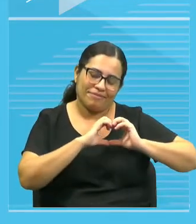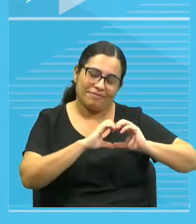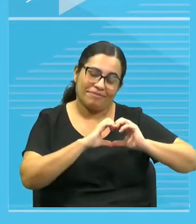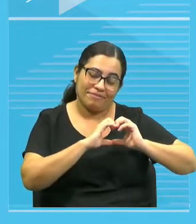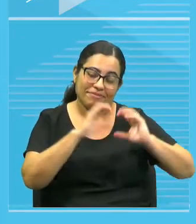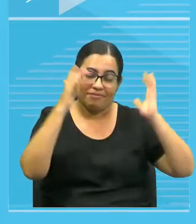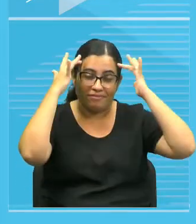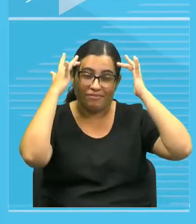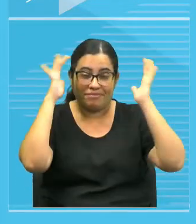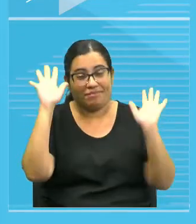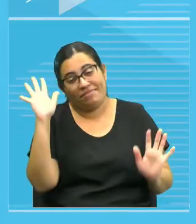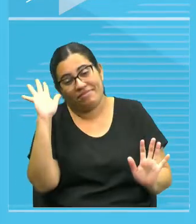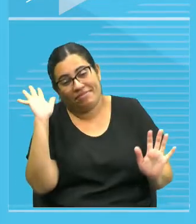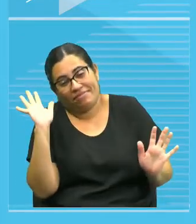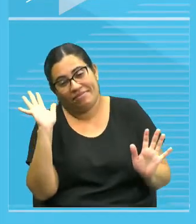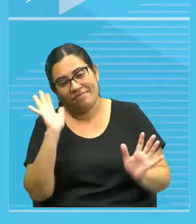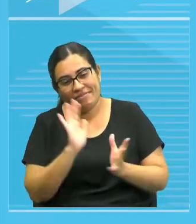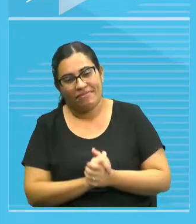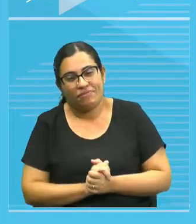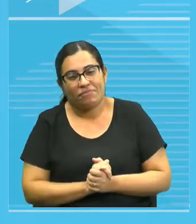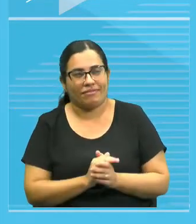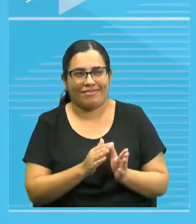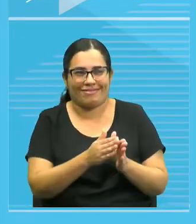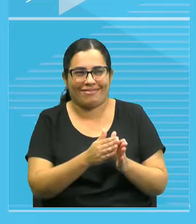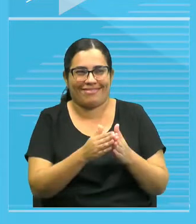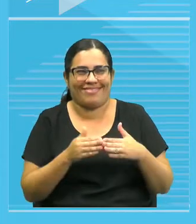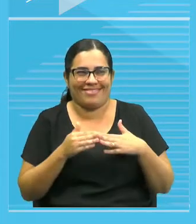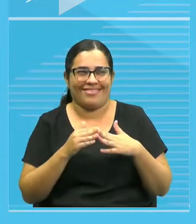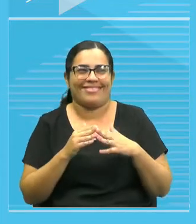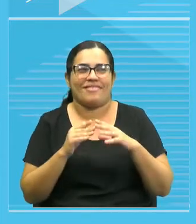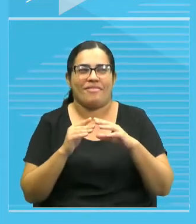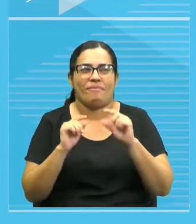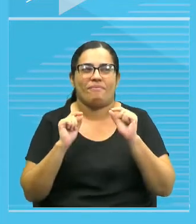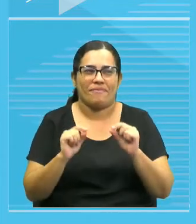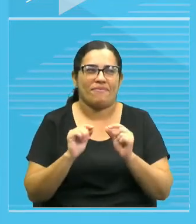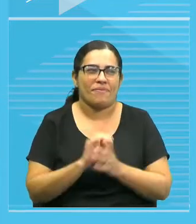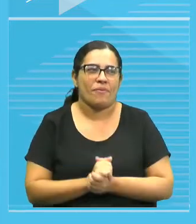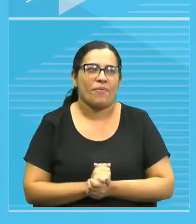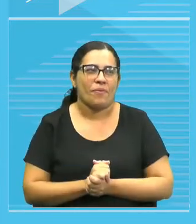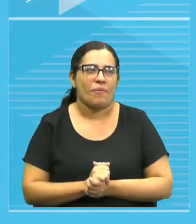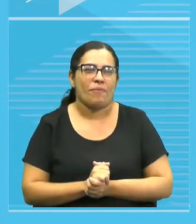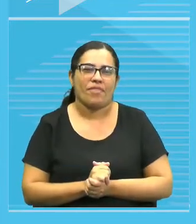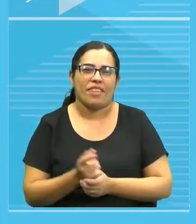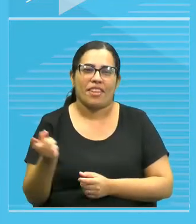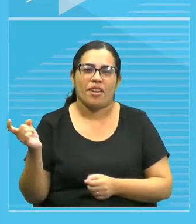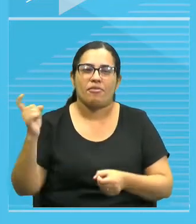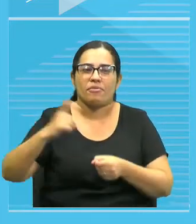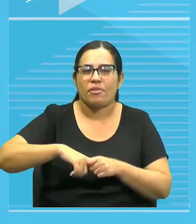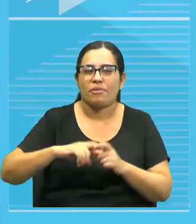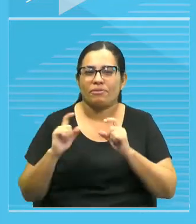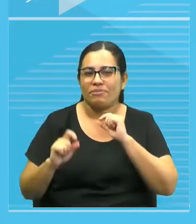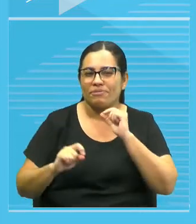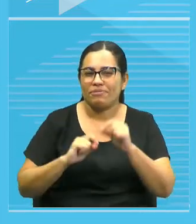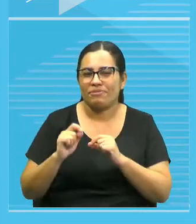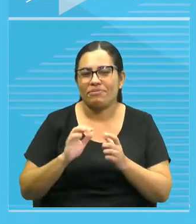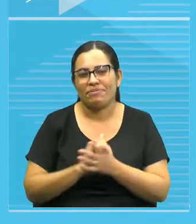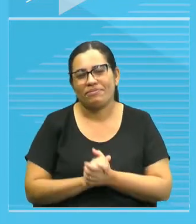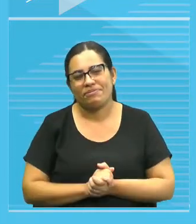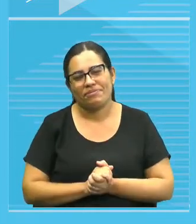sei não sei. Mas ela pediu, né, já que ela voltou assim,